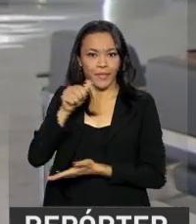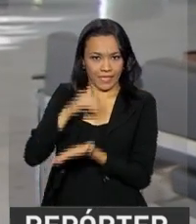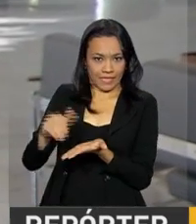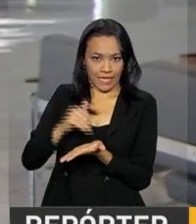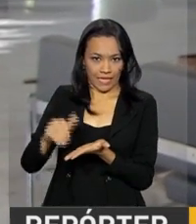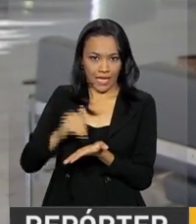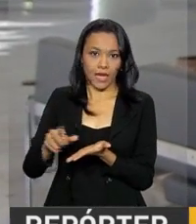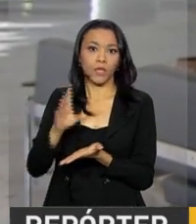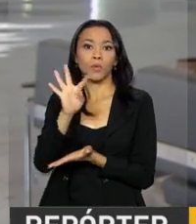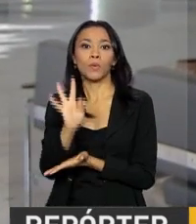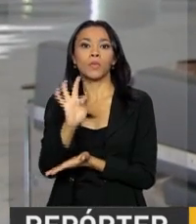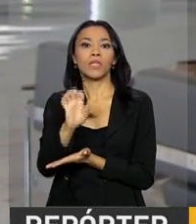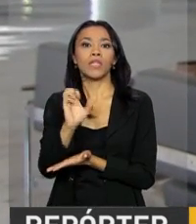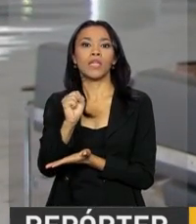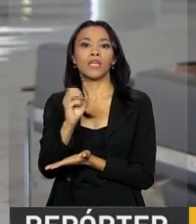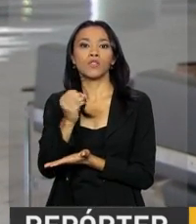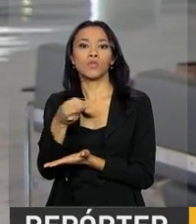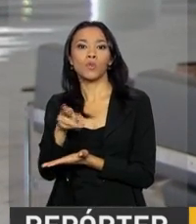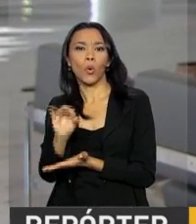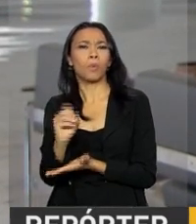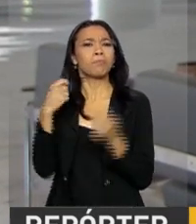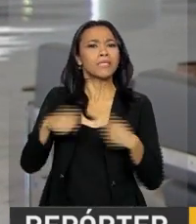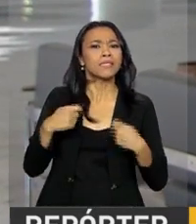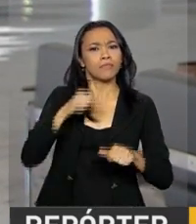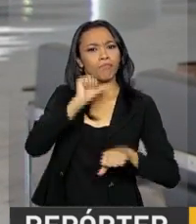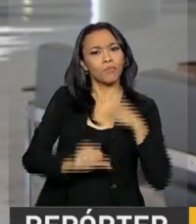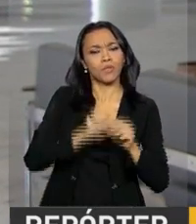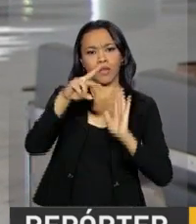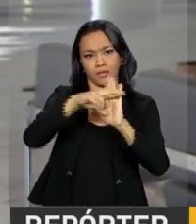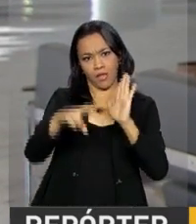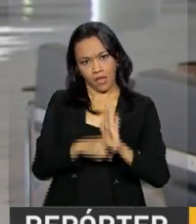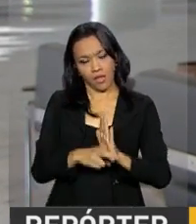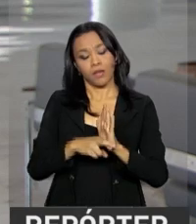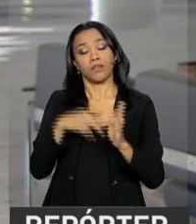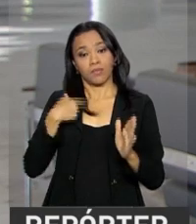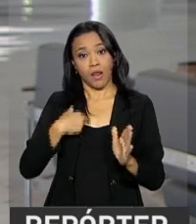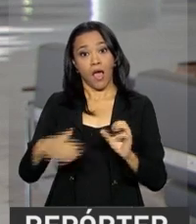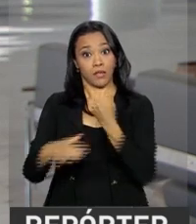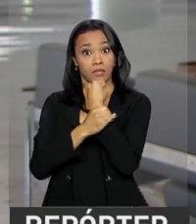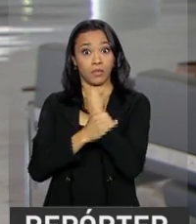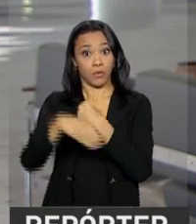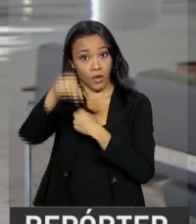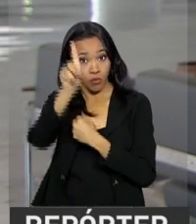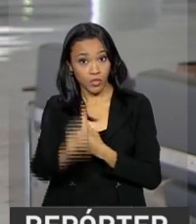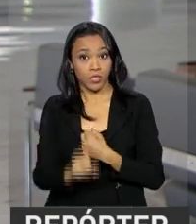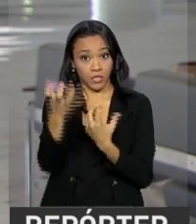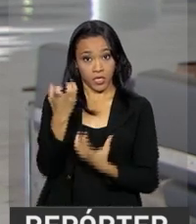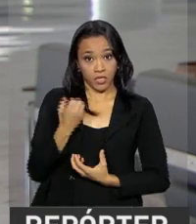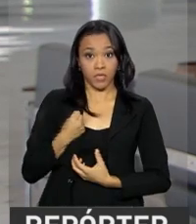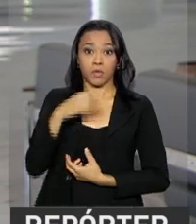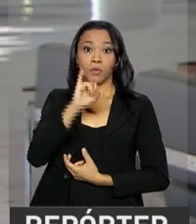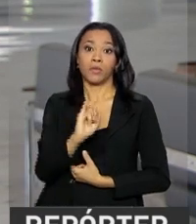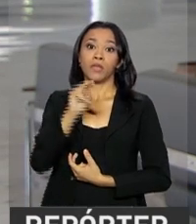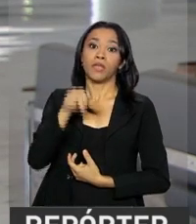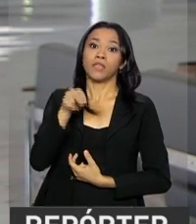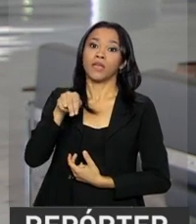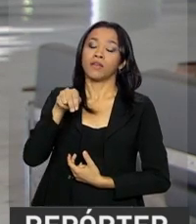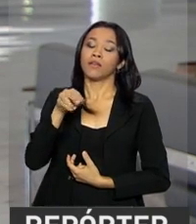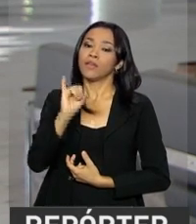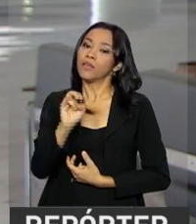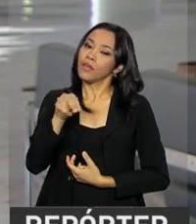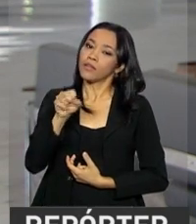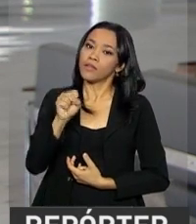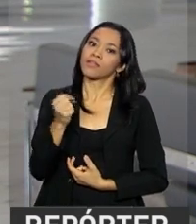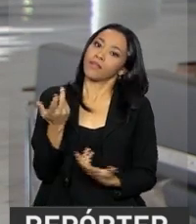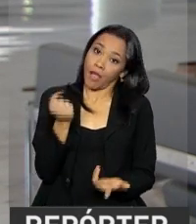disse que é preciso mudar essas regras para garantir os direitos de receber os benefícios da previdência social para quem mais precisa